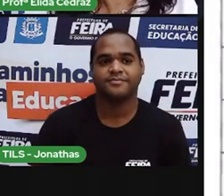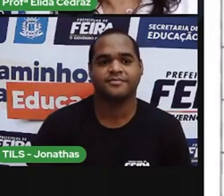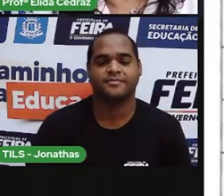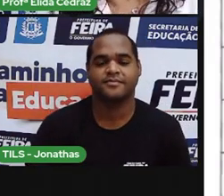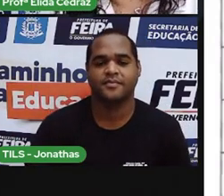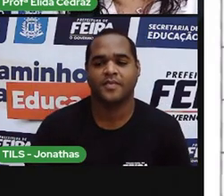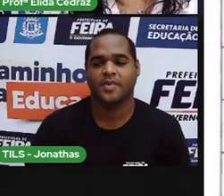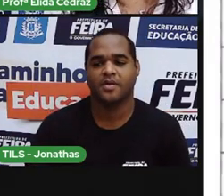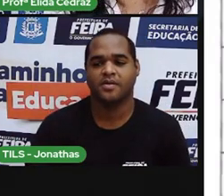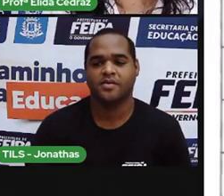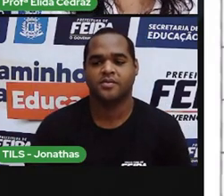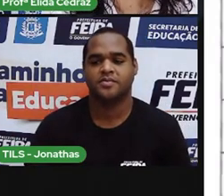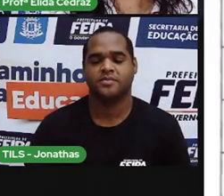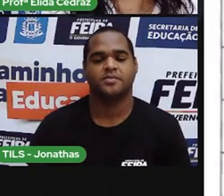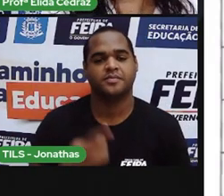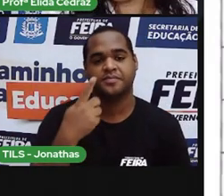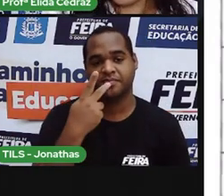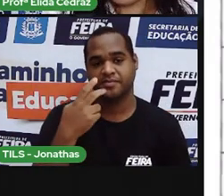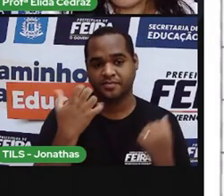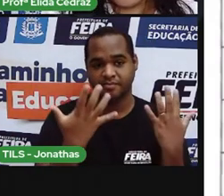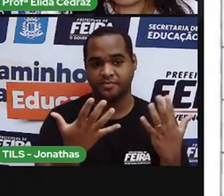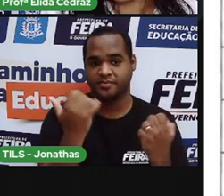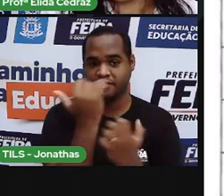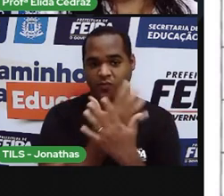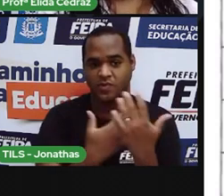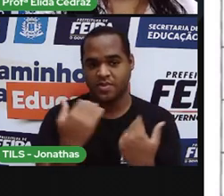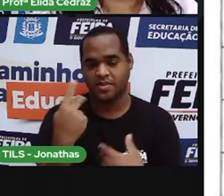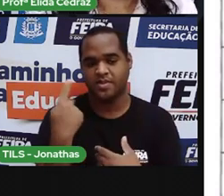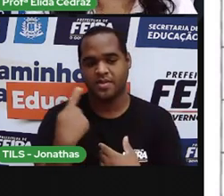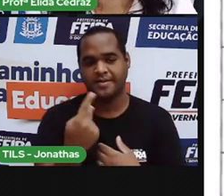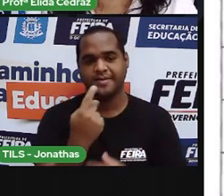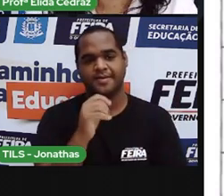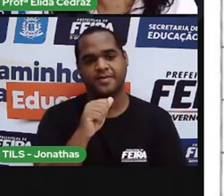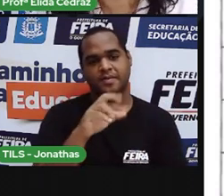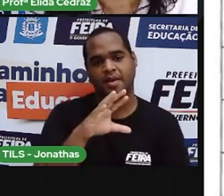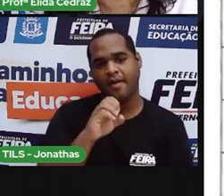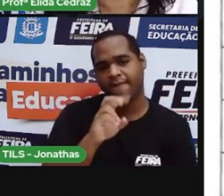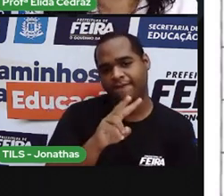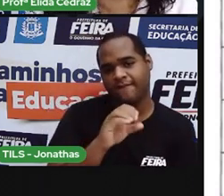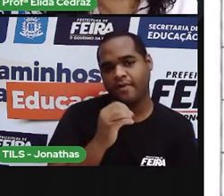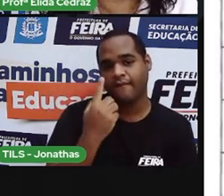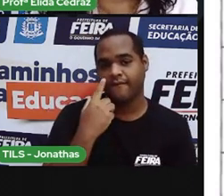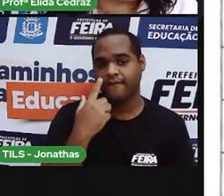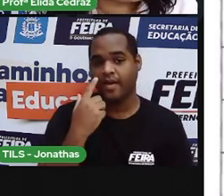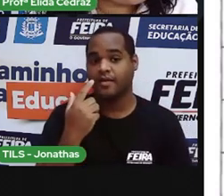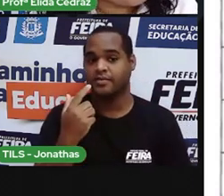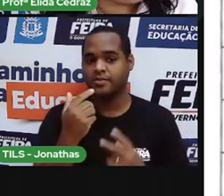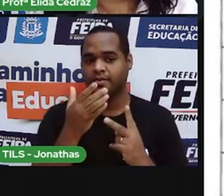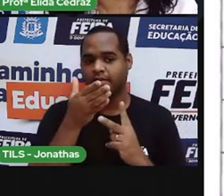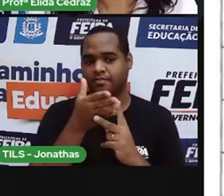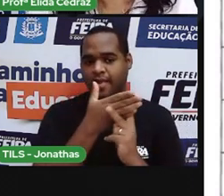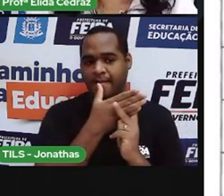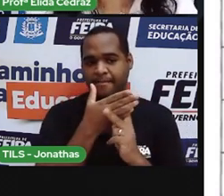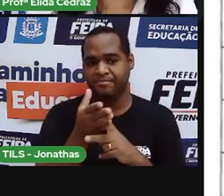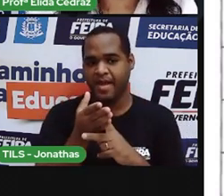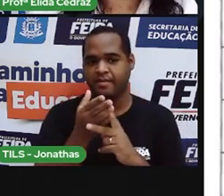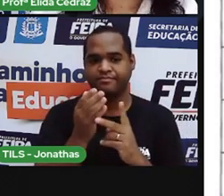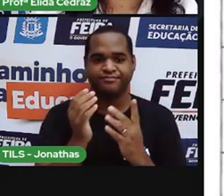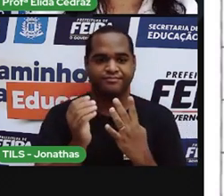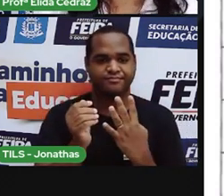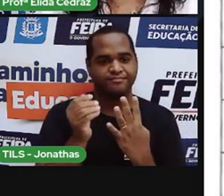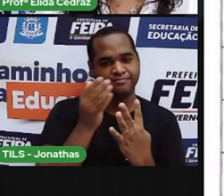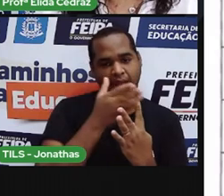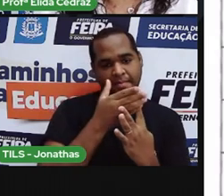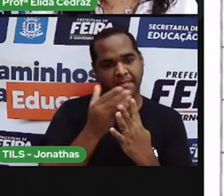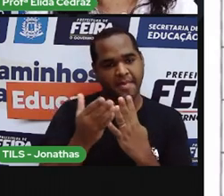Ainda sobre a cantiga Cravo e a Rosa. E agora nós vamos segmentar ou